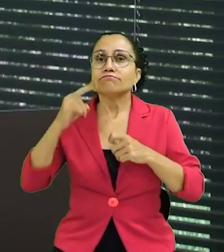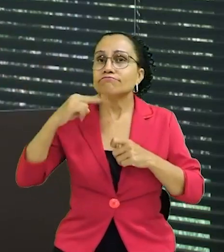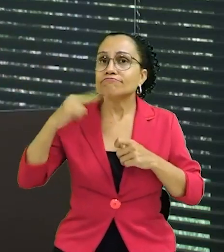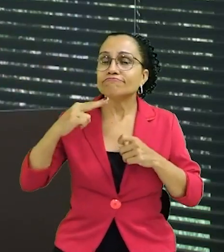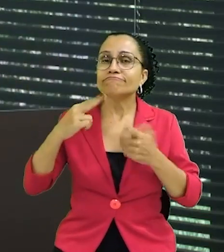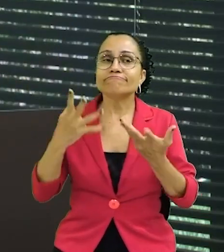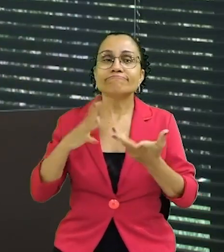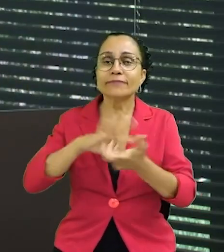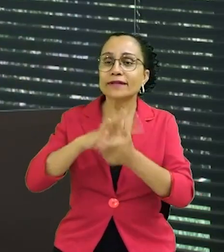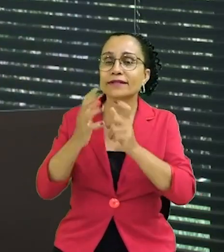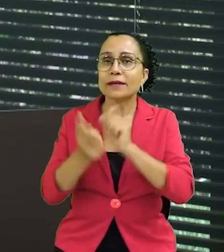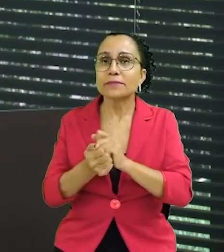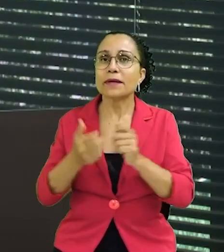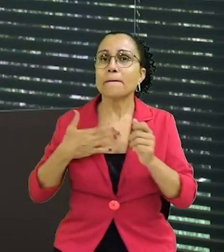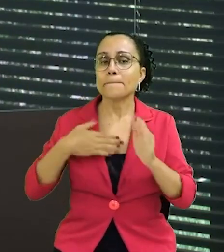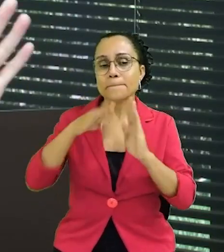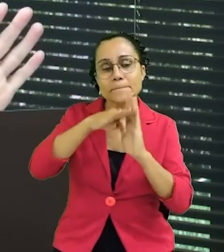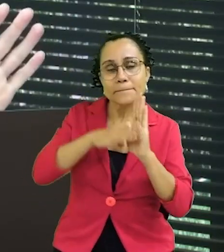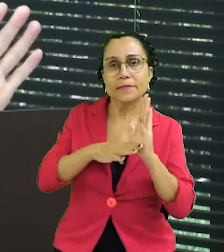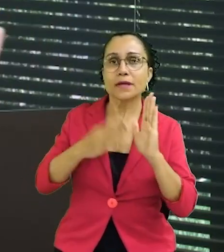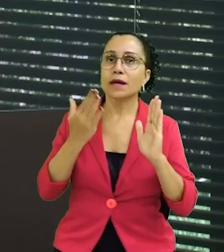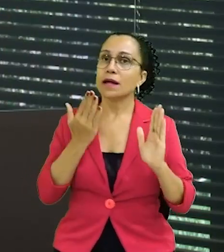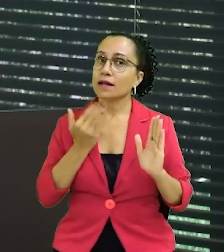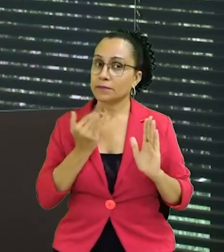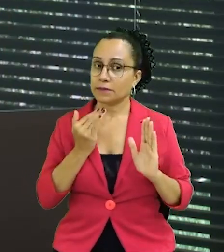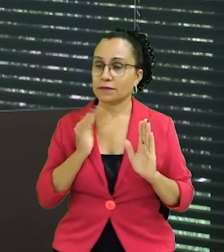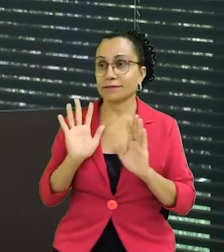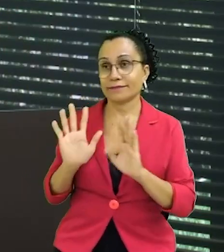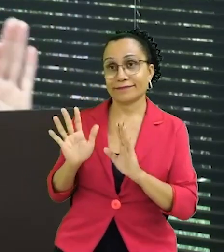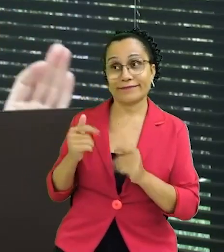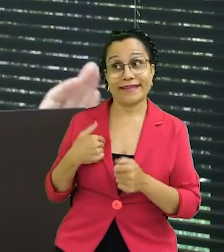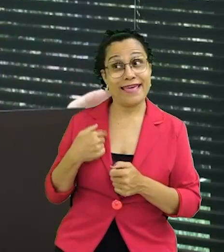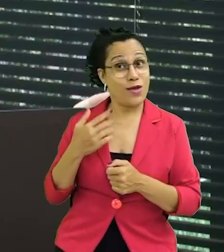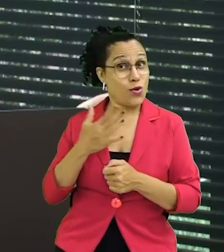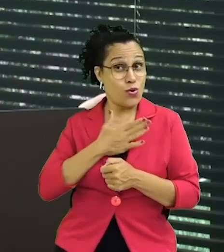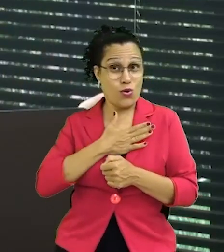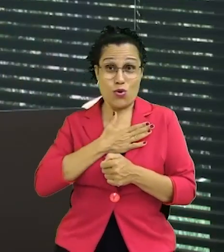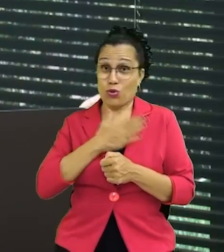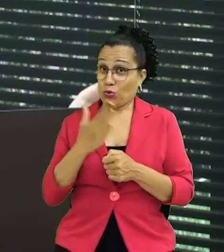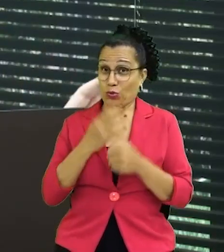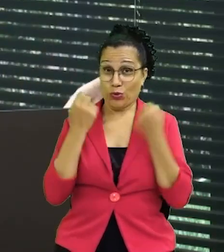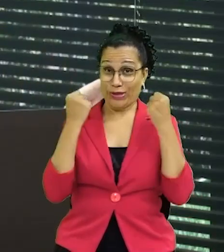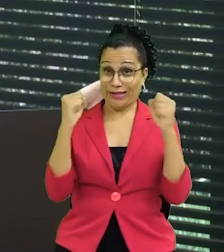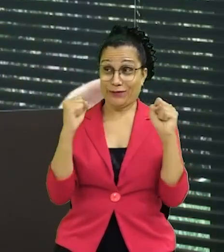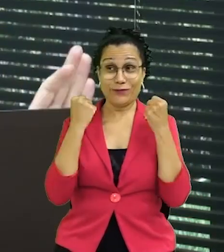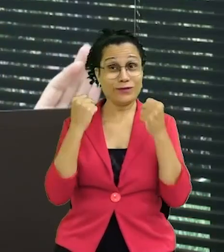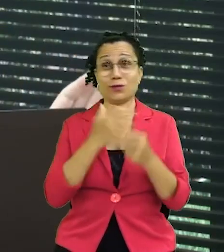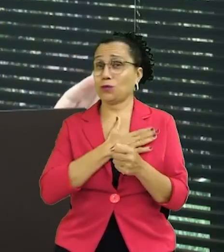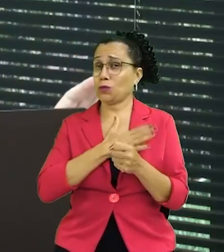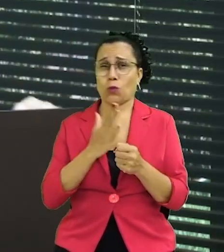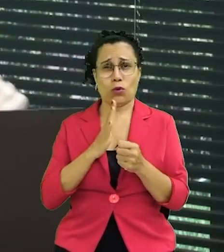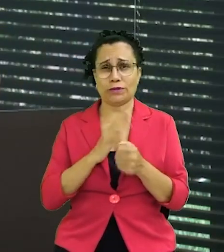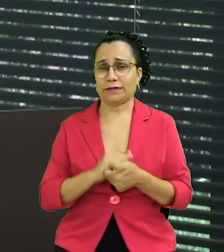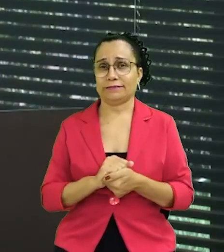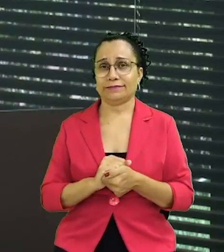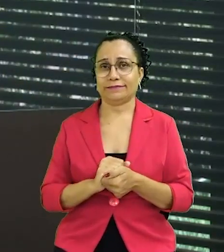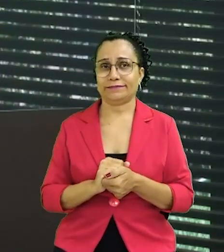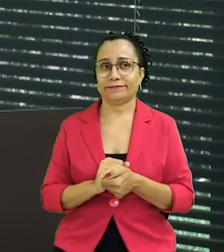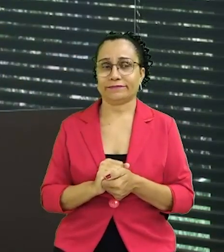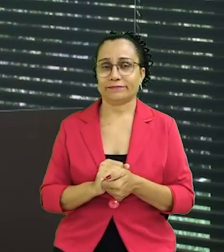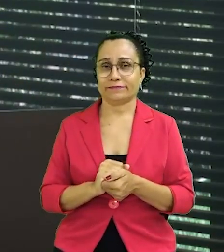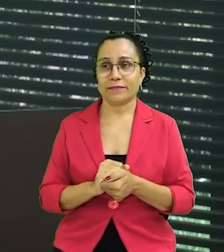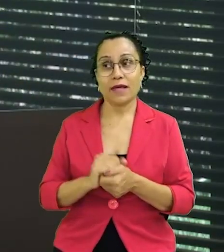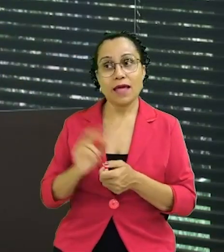melhorar a minha alimentação, eu logo falei, mas olha, eu não gosto de atividade física, odeio. E